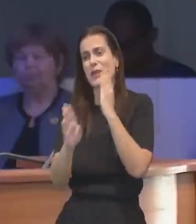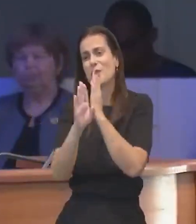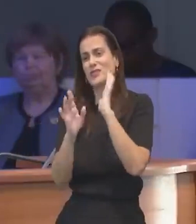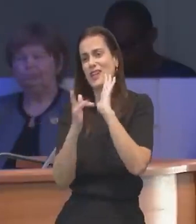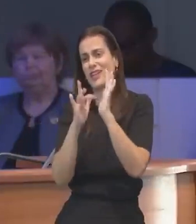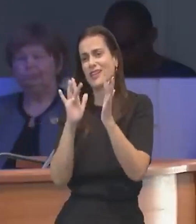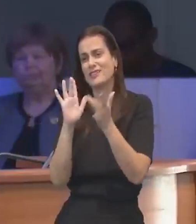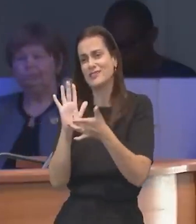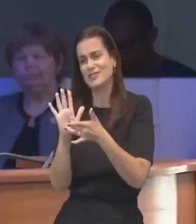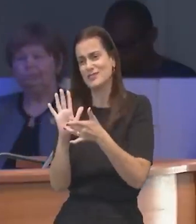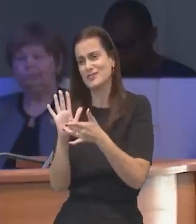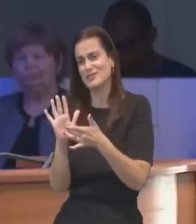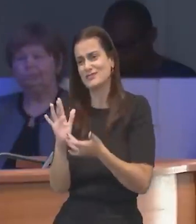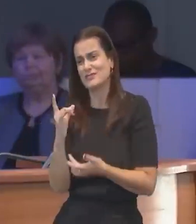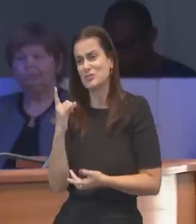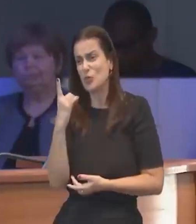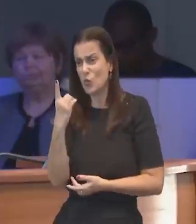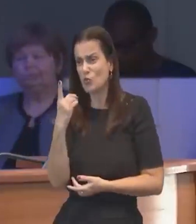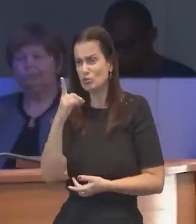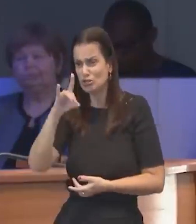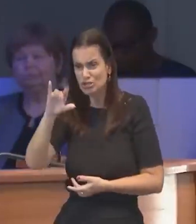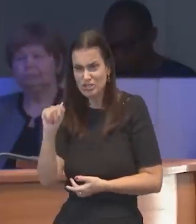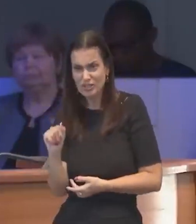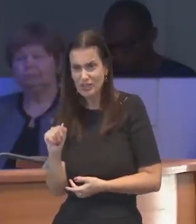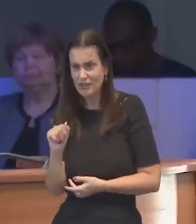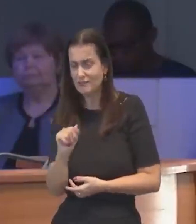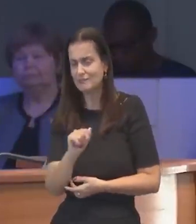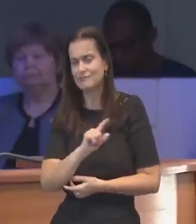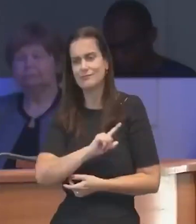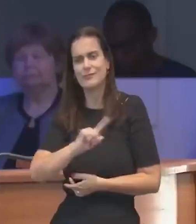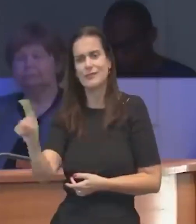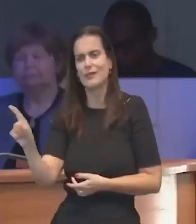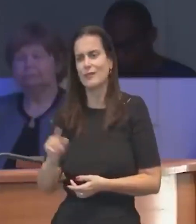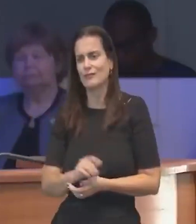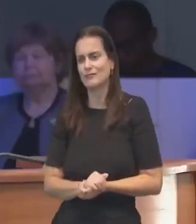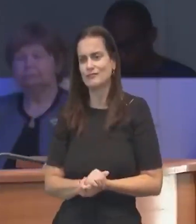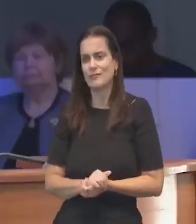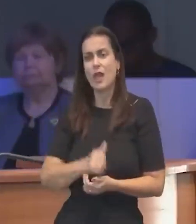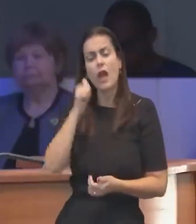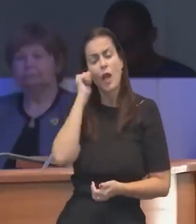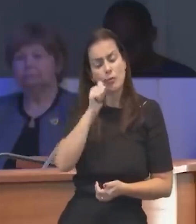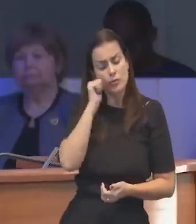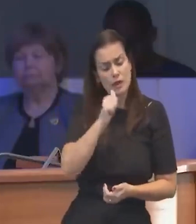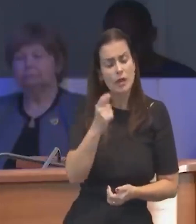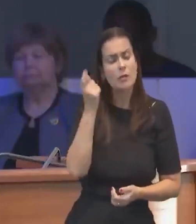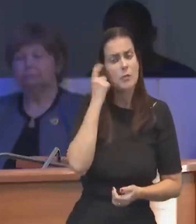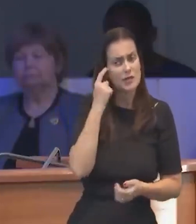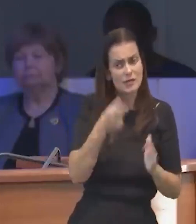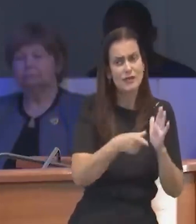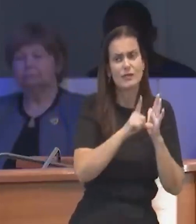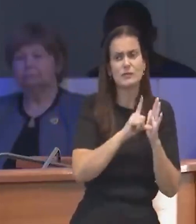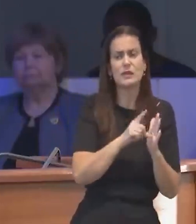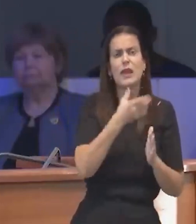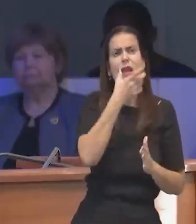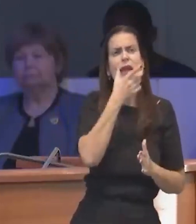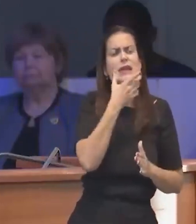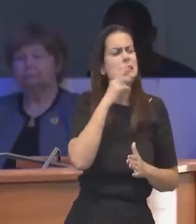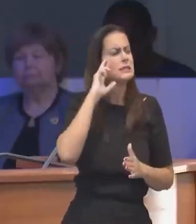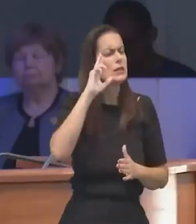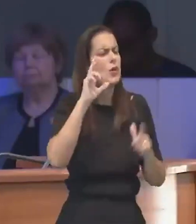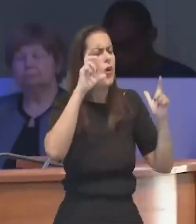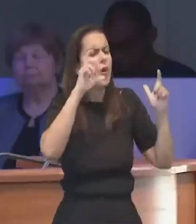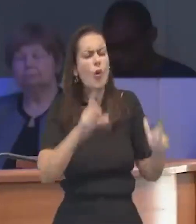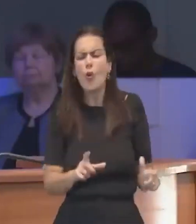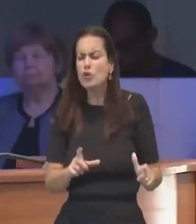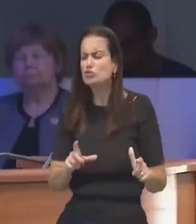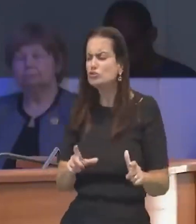Deus. Não é esse o desejo. Essa mulher tinha esse raciocínio: Senhor, qual é o lugar da